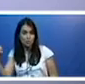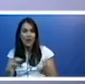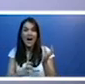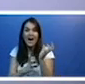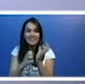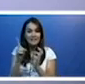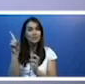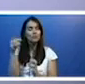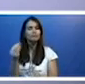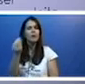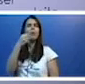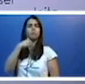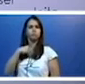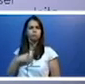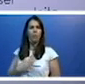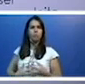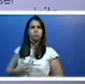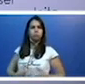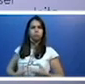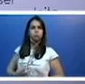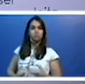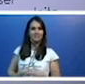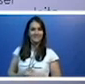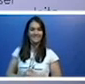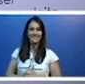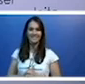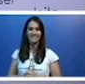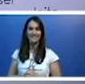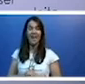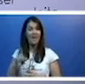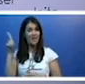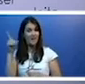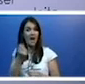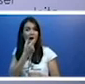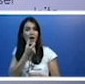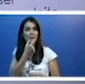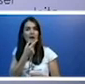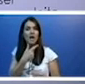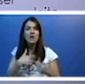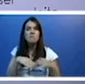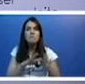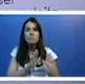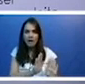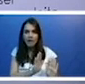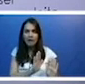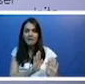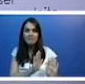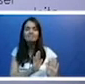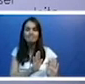de magnésia. Então, esse produto, ele é chamado de neutralizador, né?